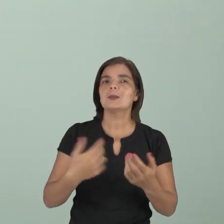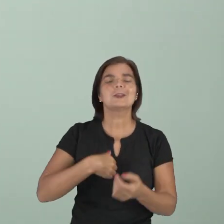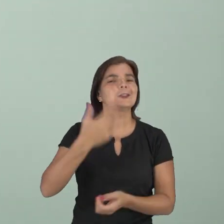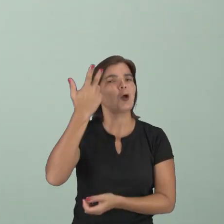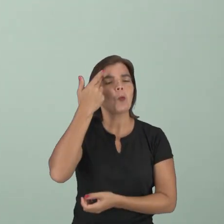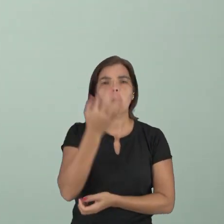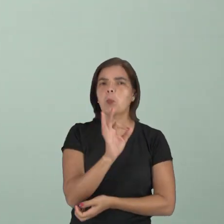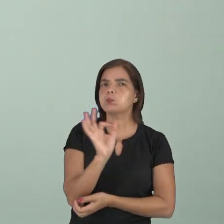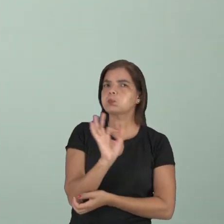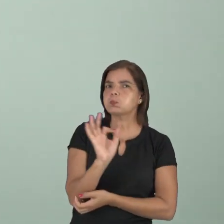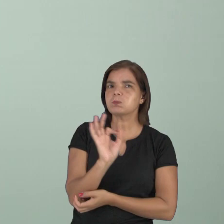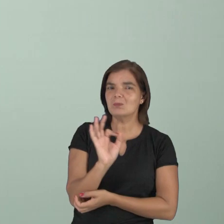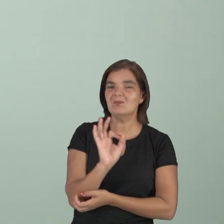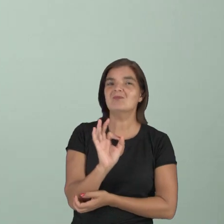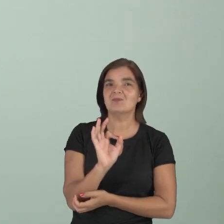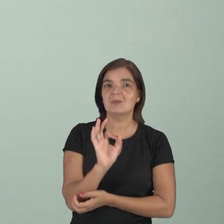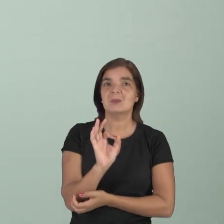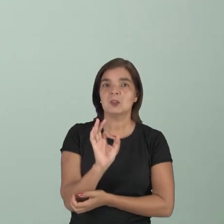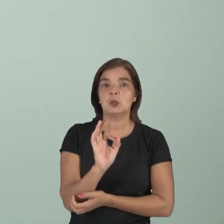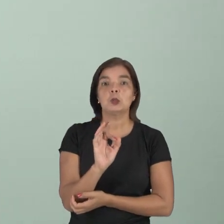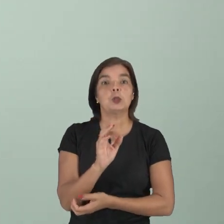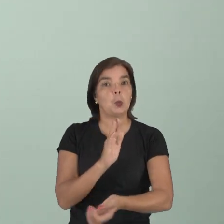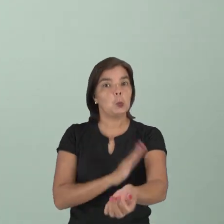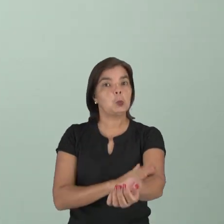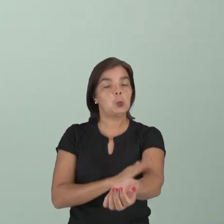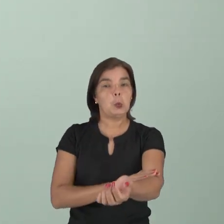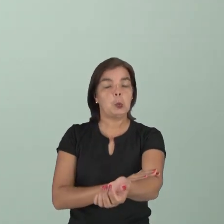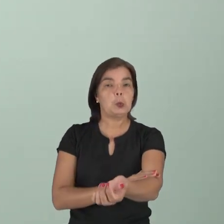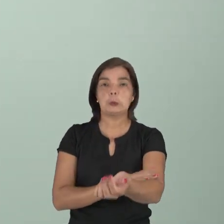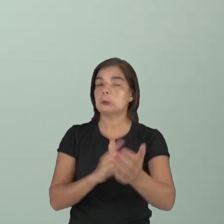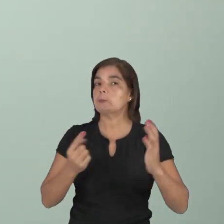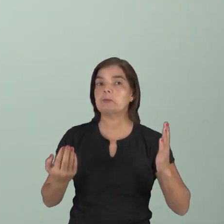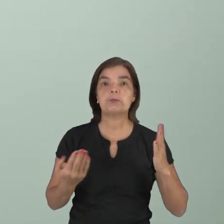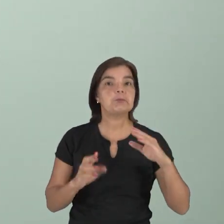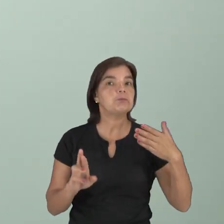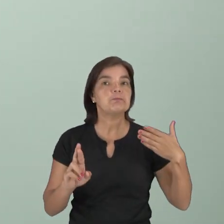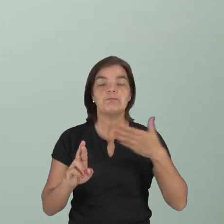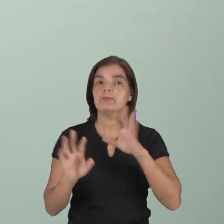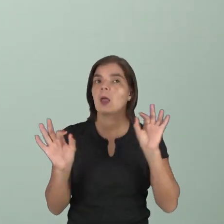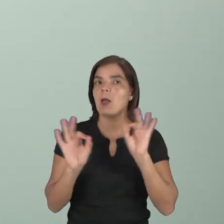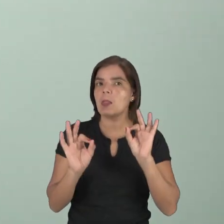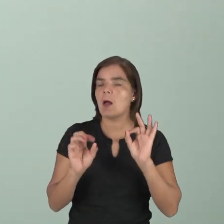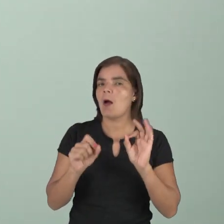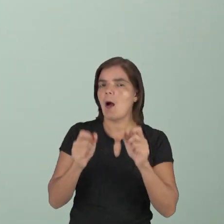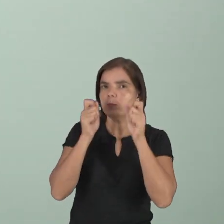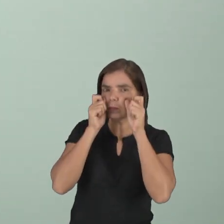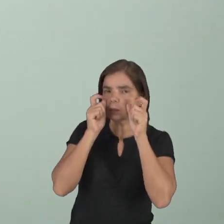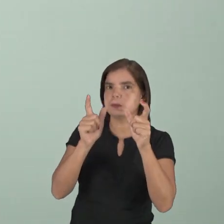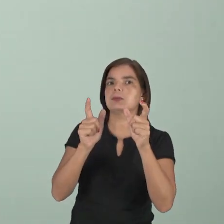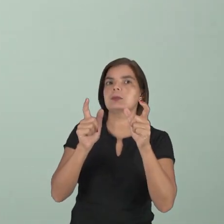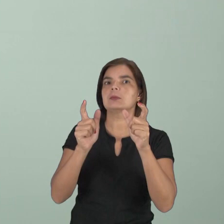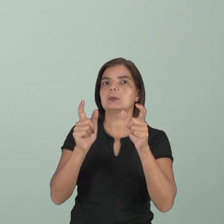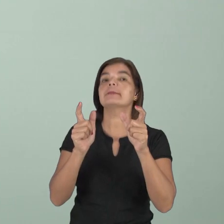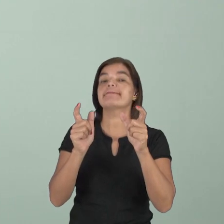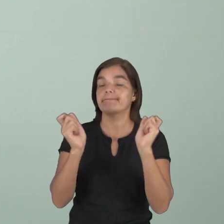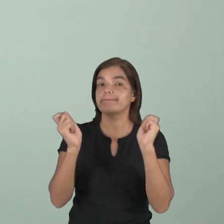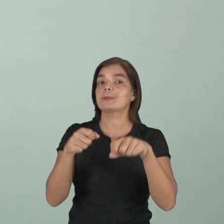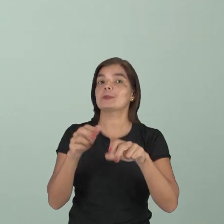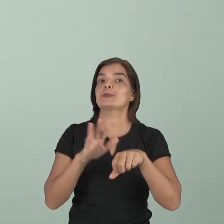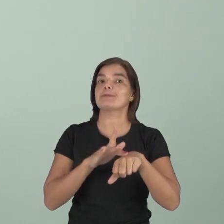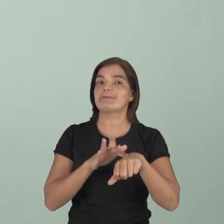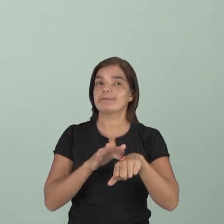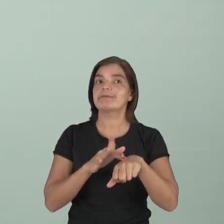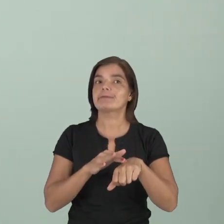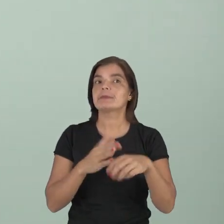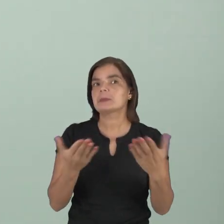ou seja, quando há um valor ali que não faz ponto de referência e já é um sinalizador, digamos assim, para uma possível